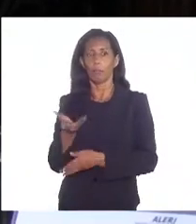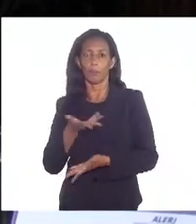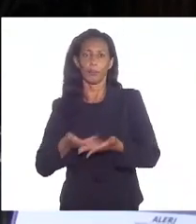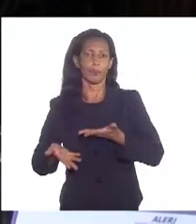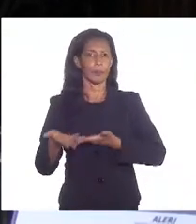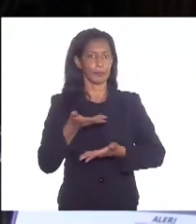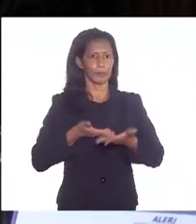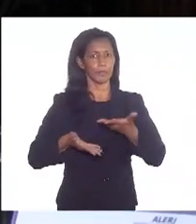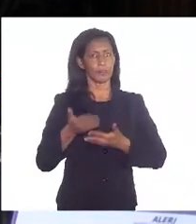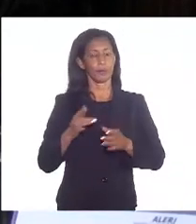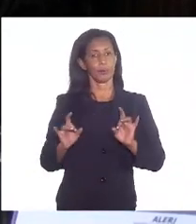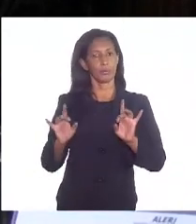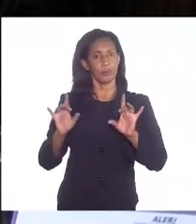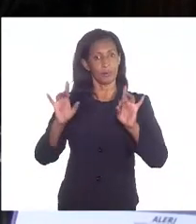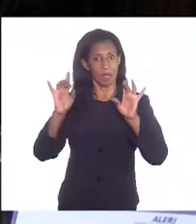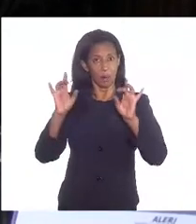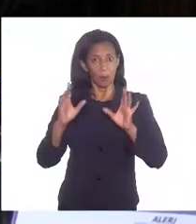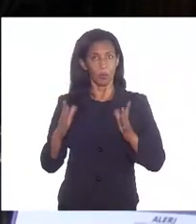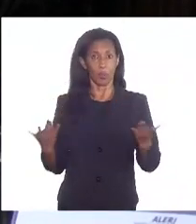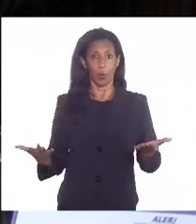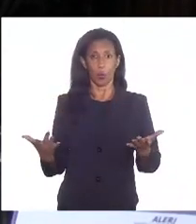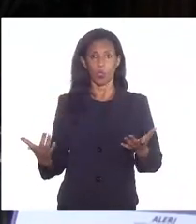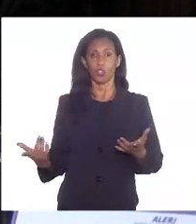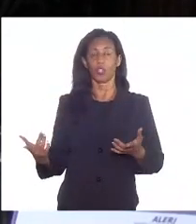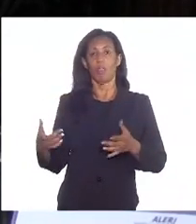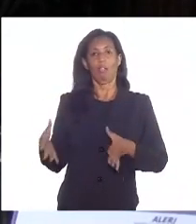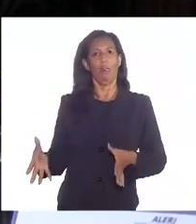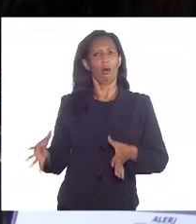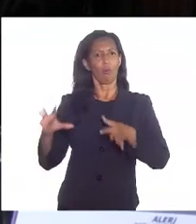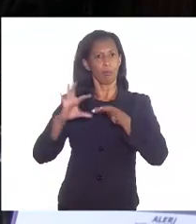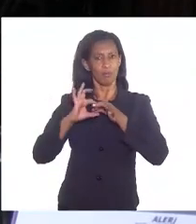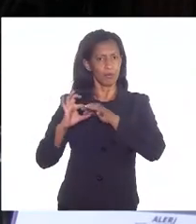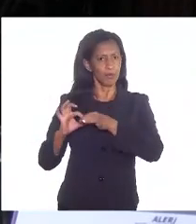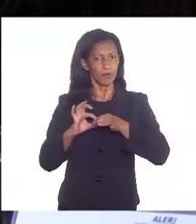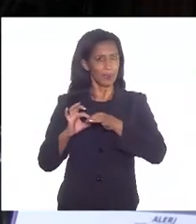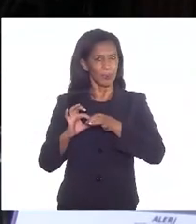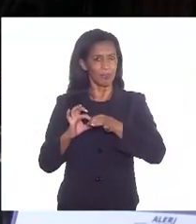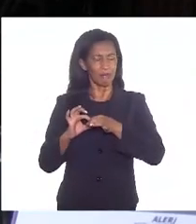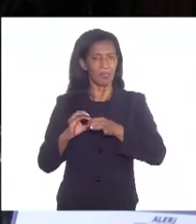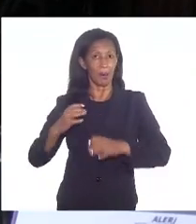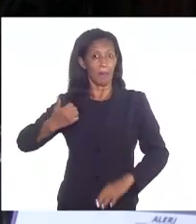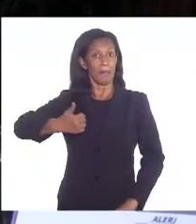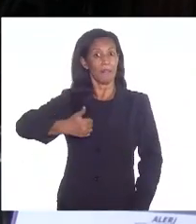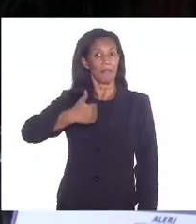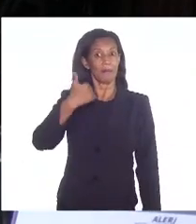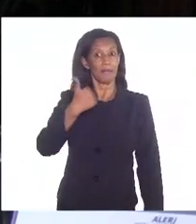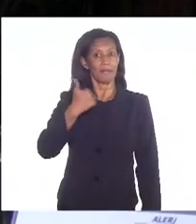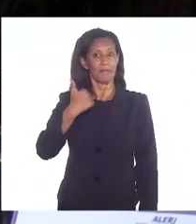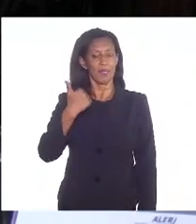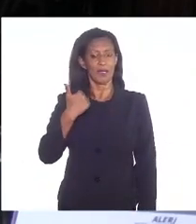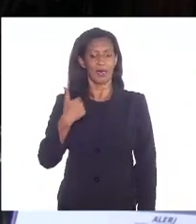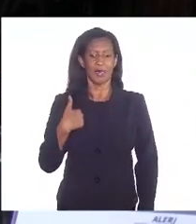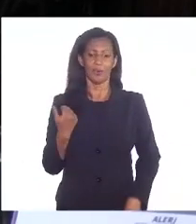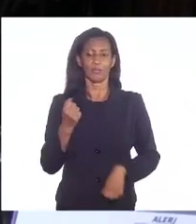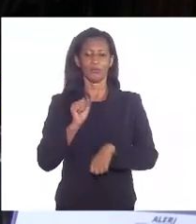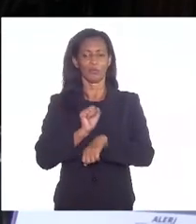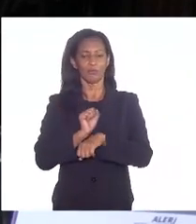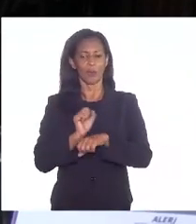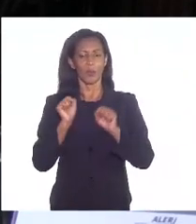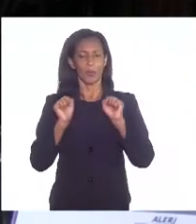especial, ele inaugura uma parceria inédita, é a primeira do gênero, que espero possa